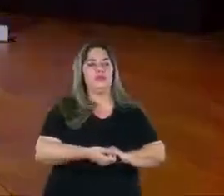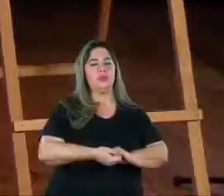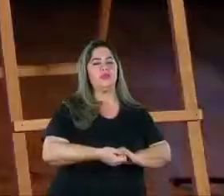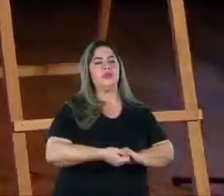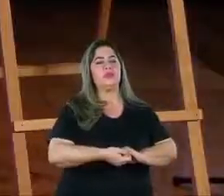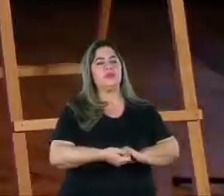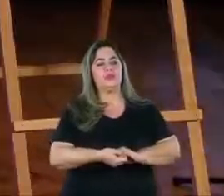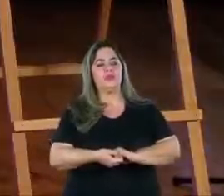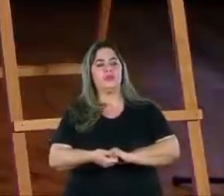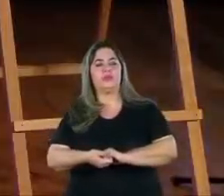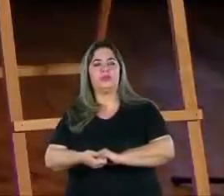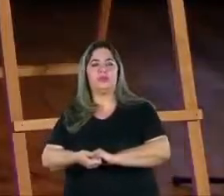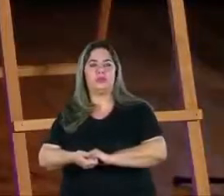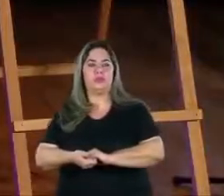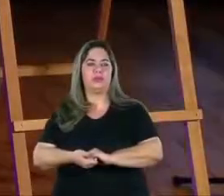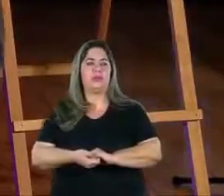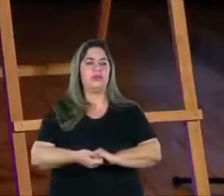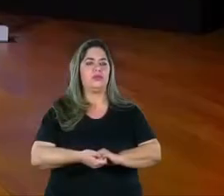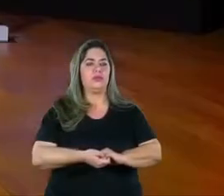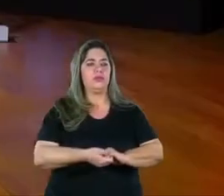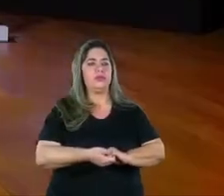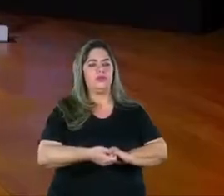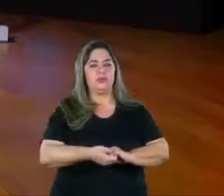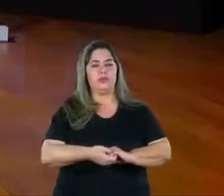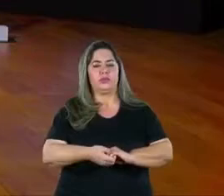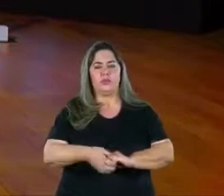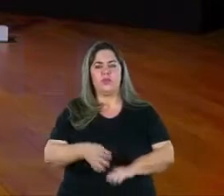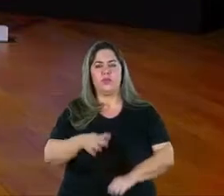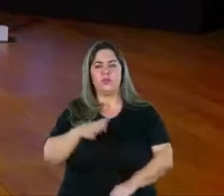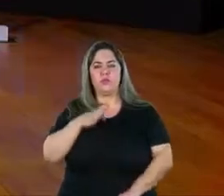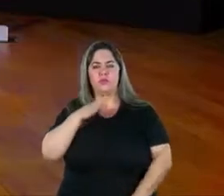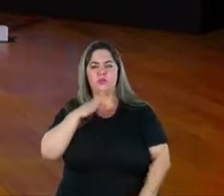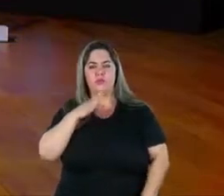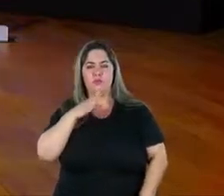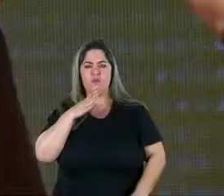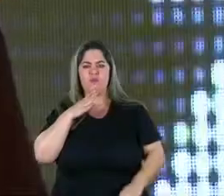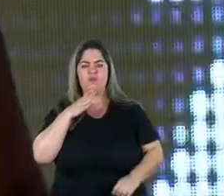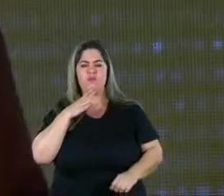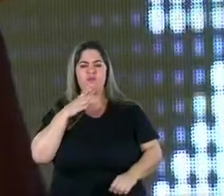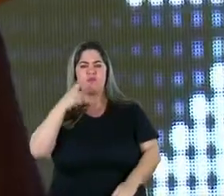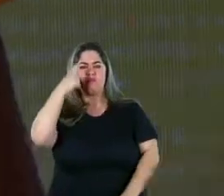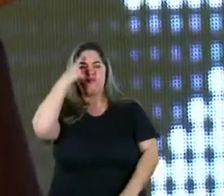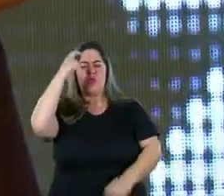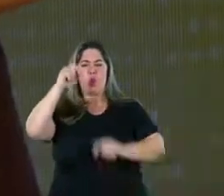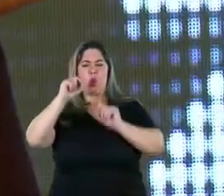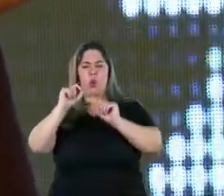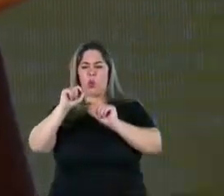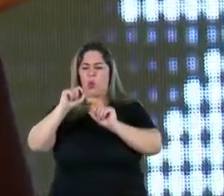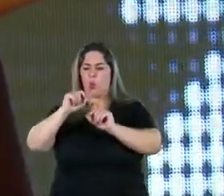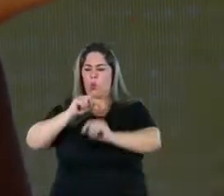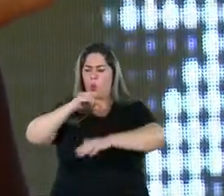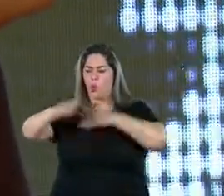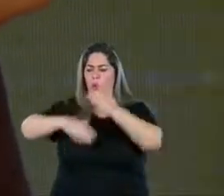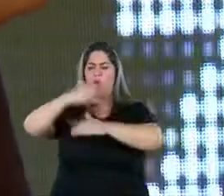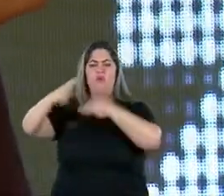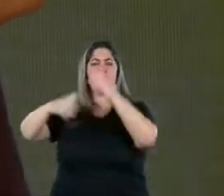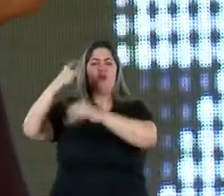ce qui crée la science. Et le conhecimento do conhecimento científico. A ideia de progresso do